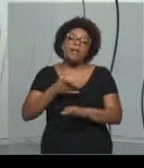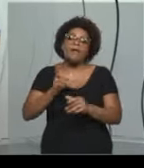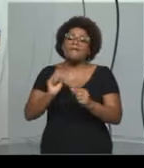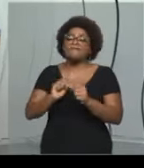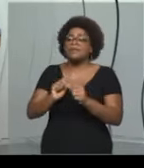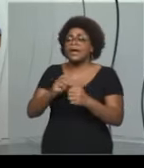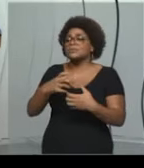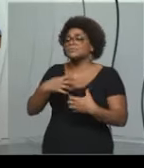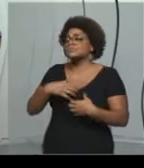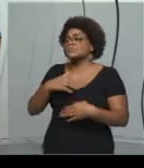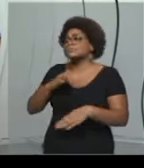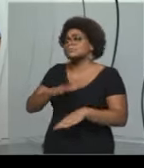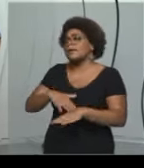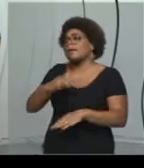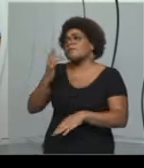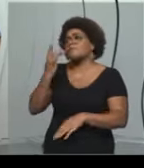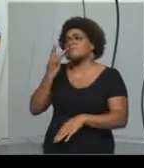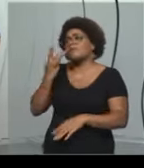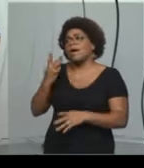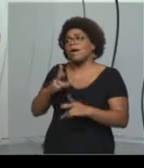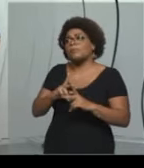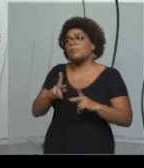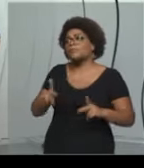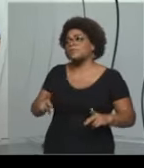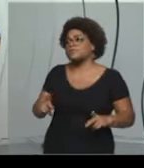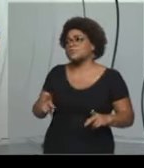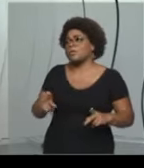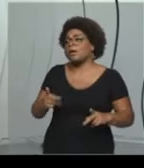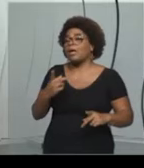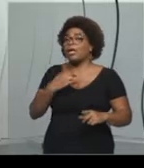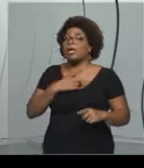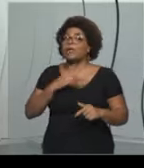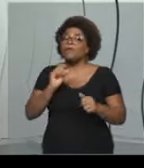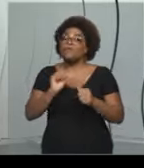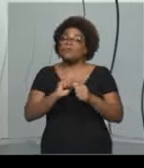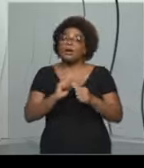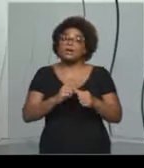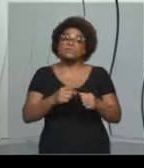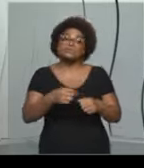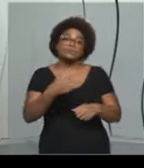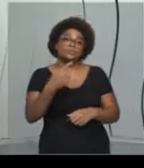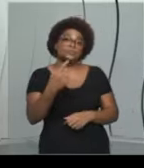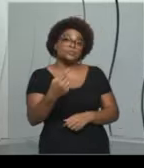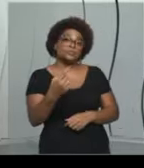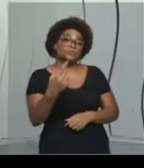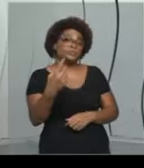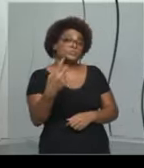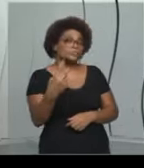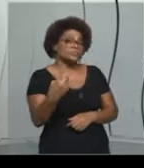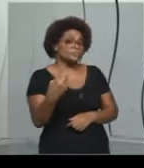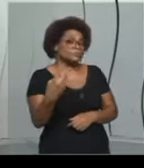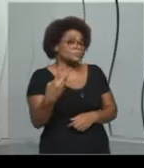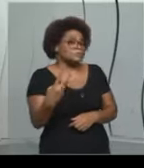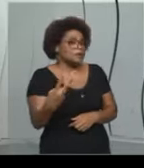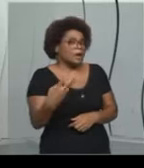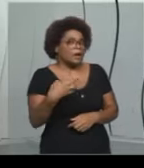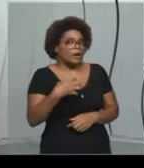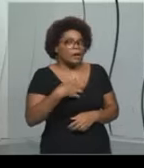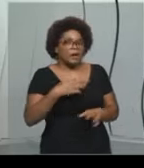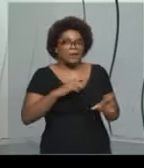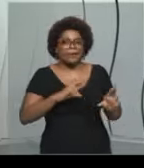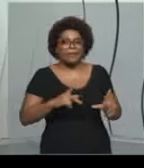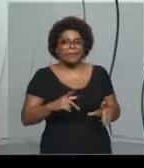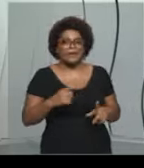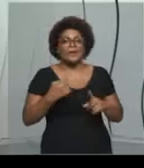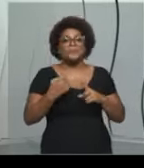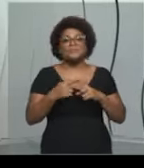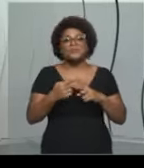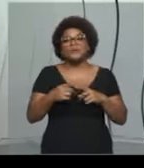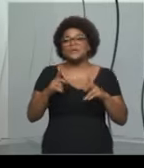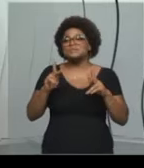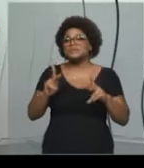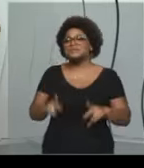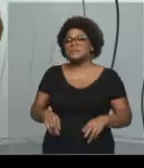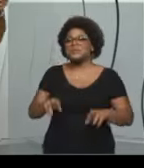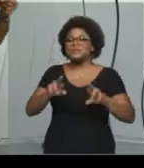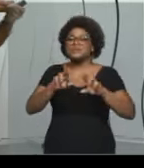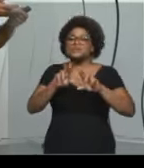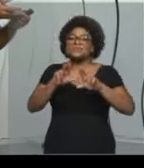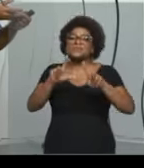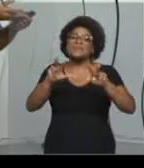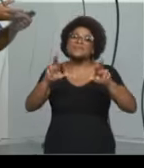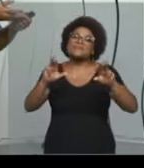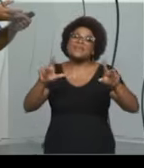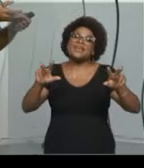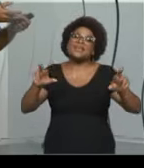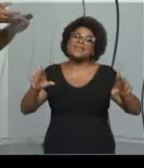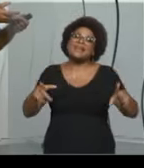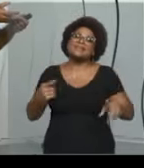de duas, de três maneiras. Por quê? O que é mais fácil para você pode não ser o mais fácil para mim e pode não ser o mais